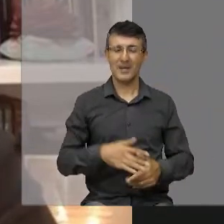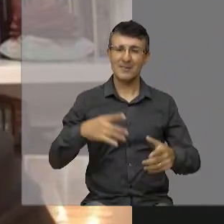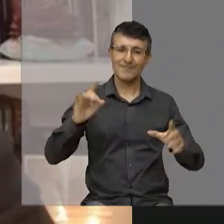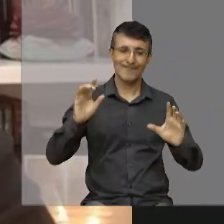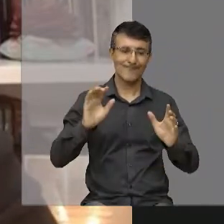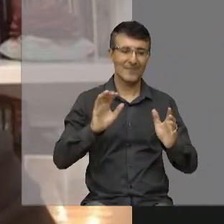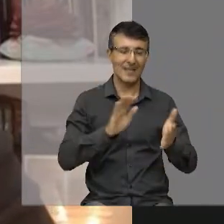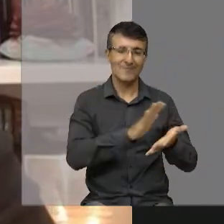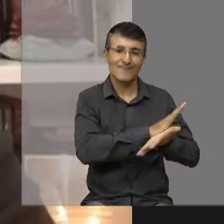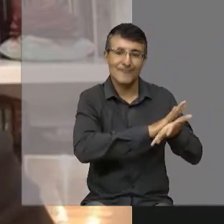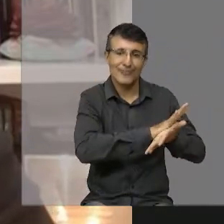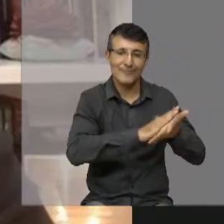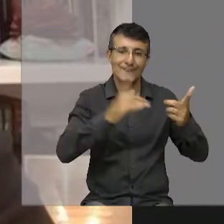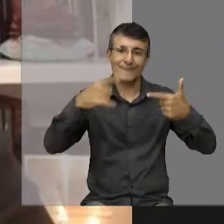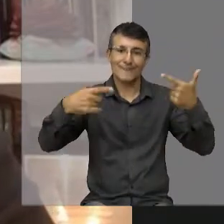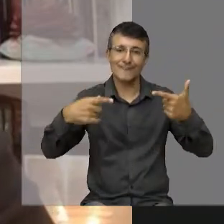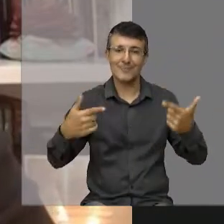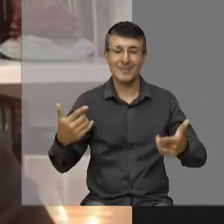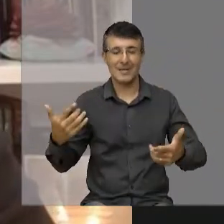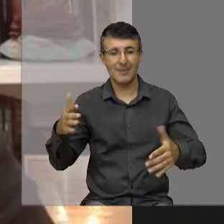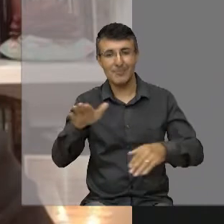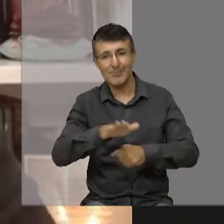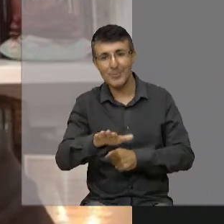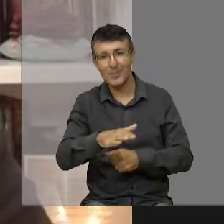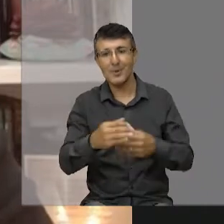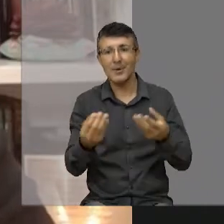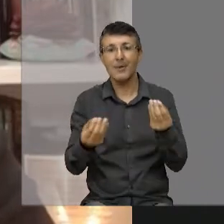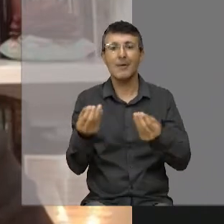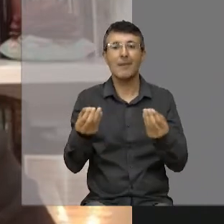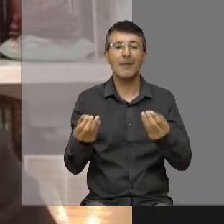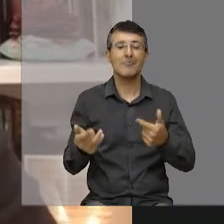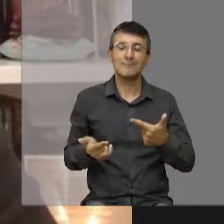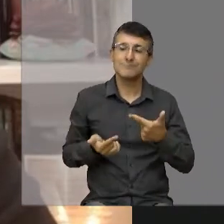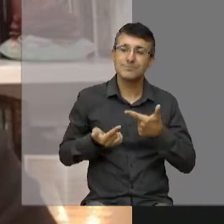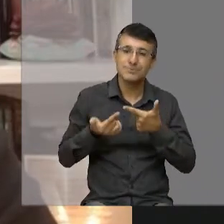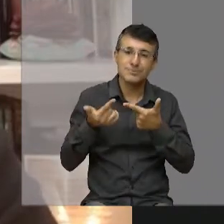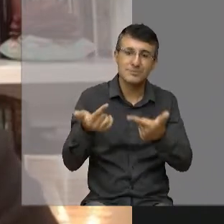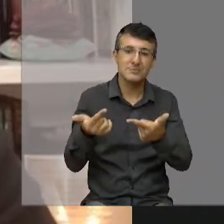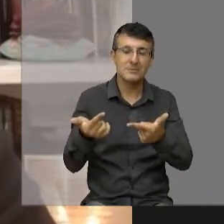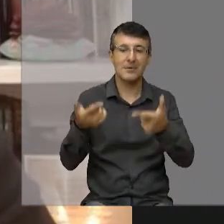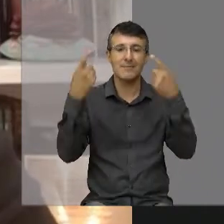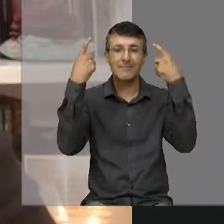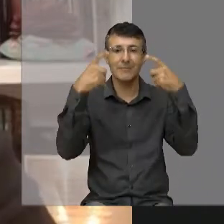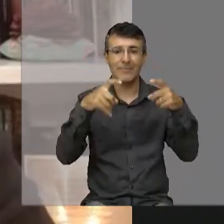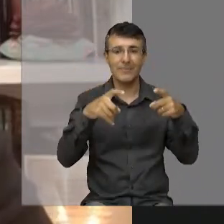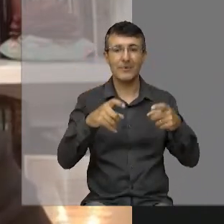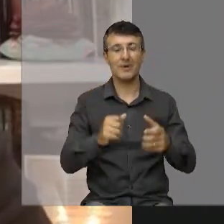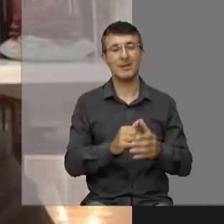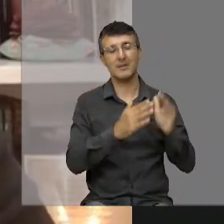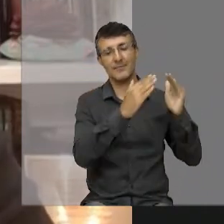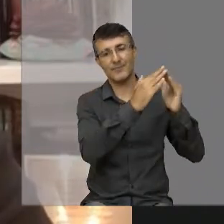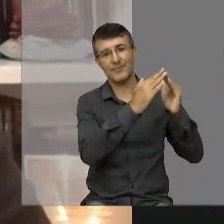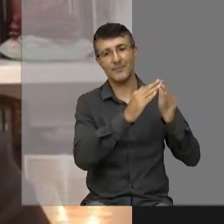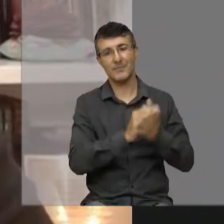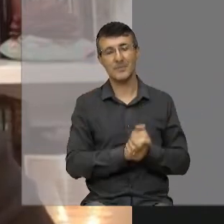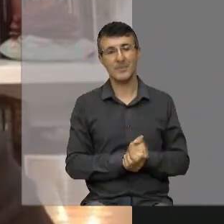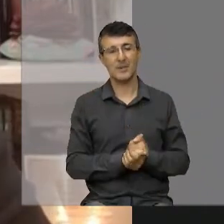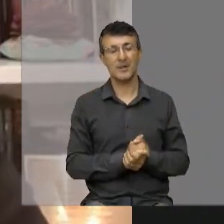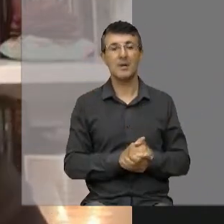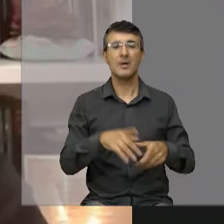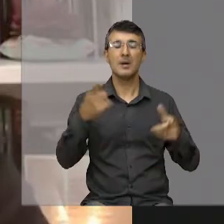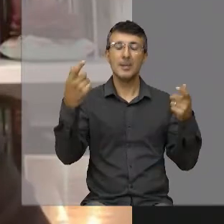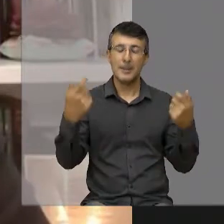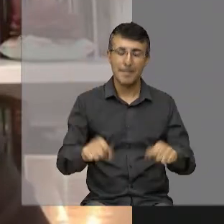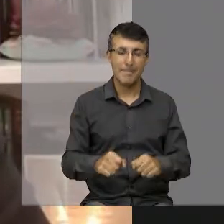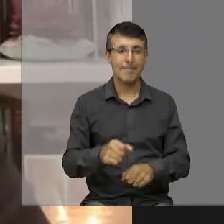violência doméstica. E, principalmente, se a gente não puder falar de diferenças de gênero, né? A gente precisa reconhecer que